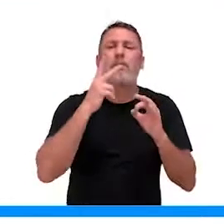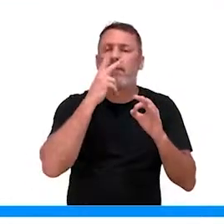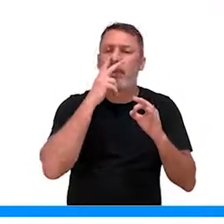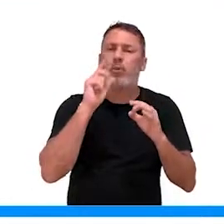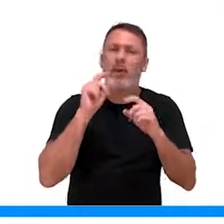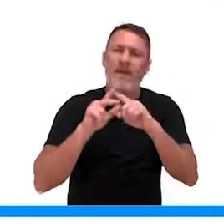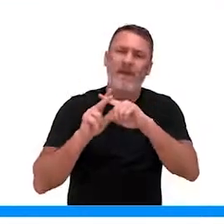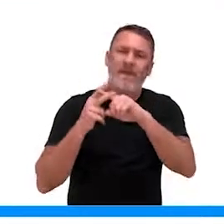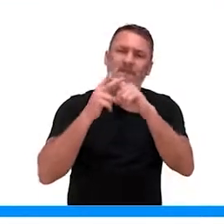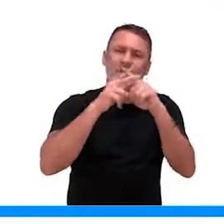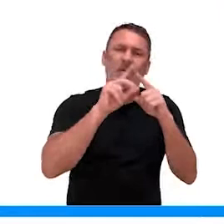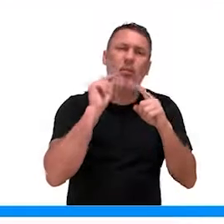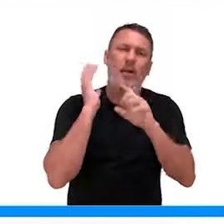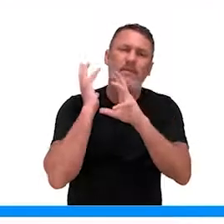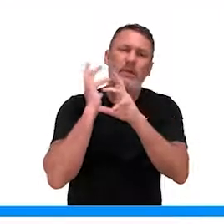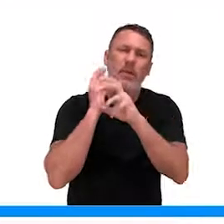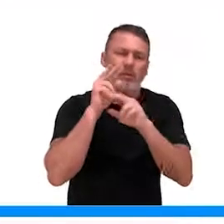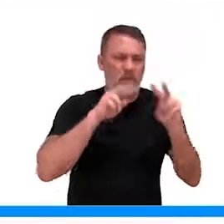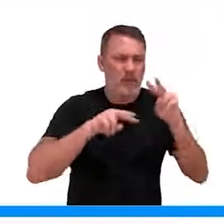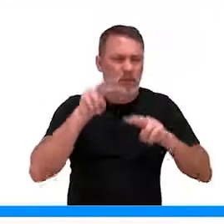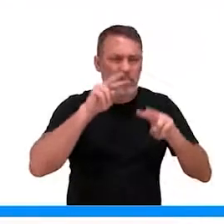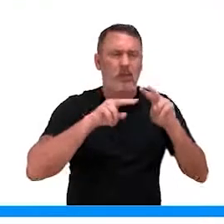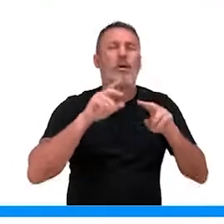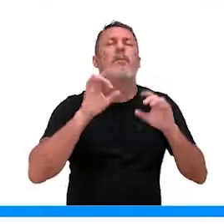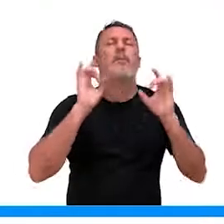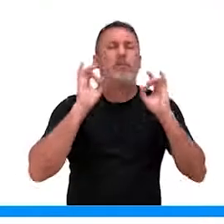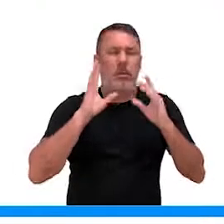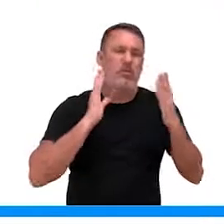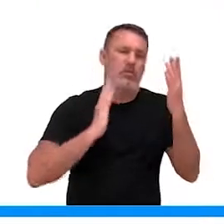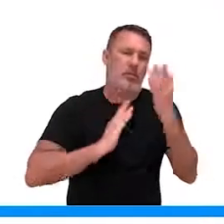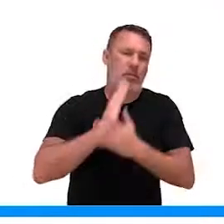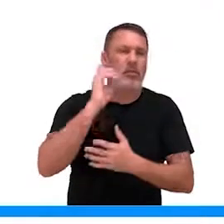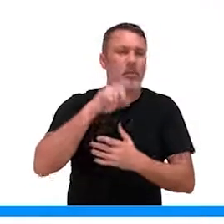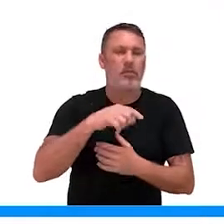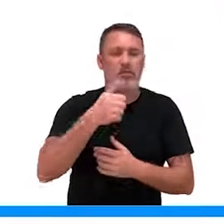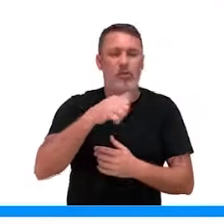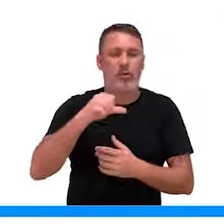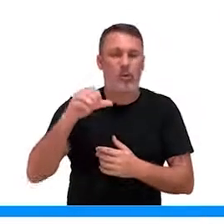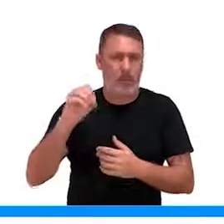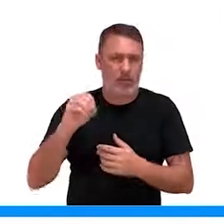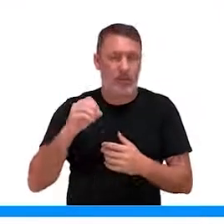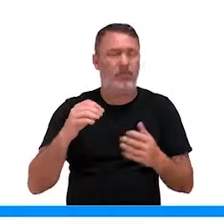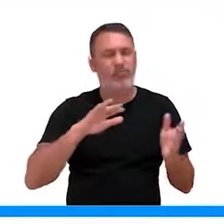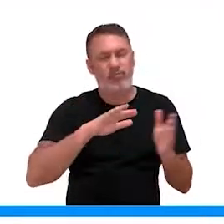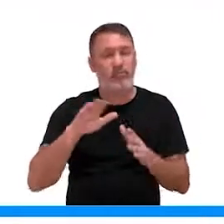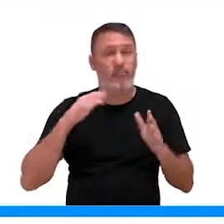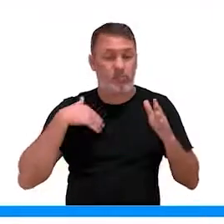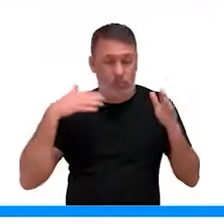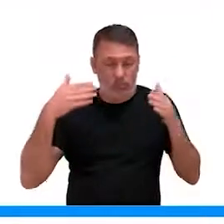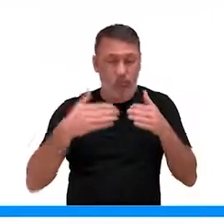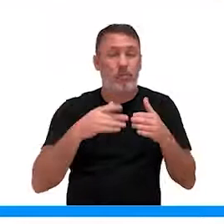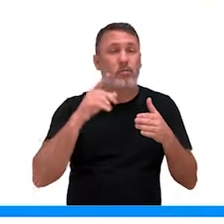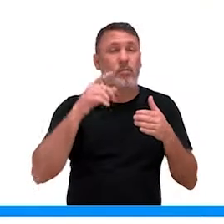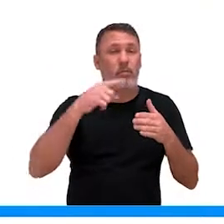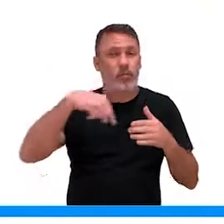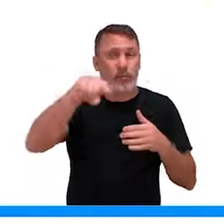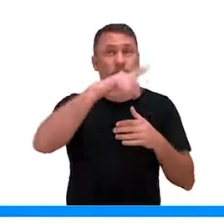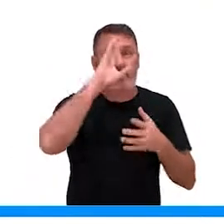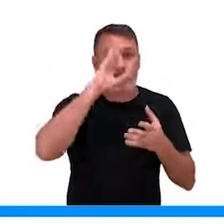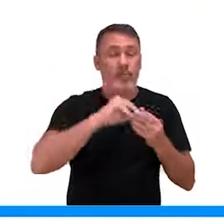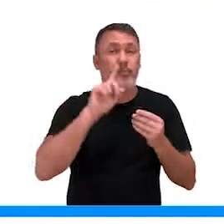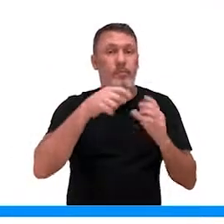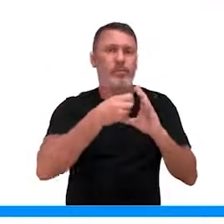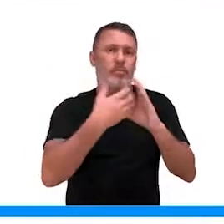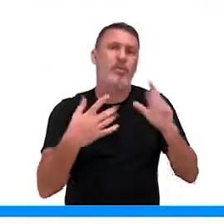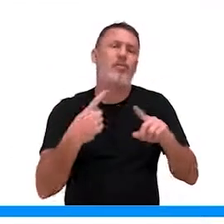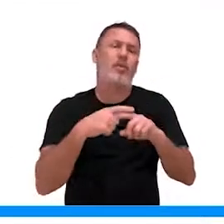desse material de estudos, claro que você poderá ter acesso. Nosso objetivo aqui agora é uma caracterização, considerando, claro, o nosso